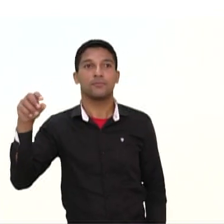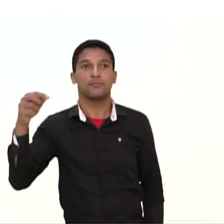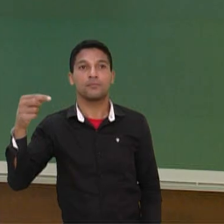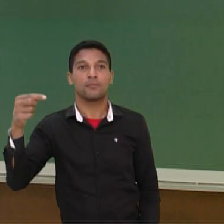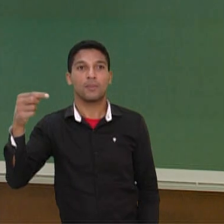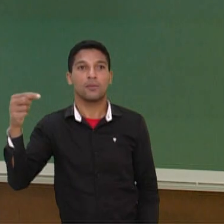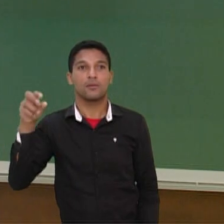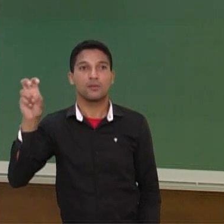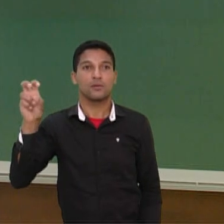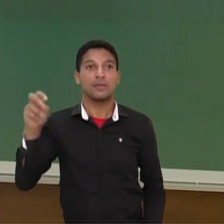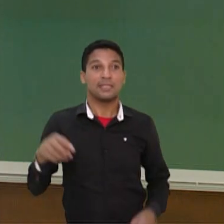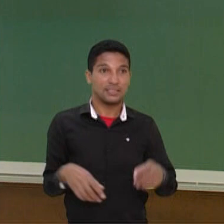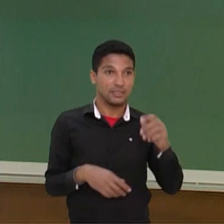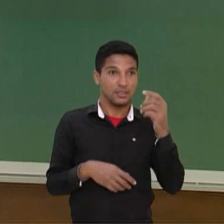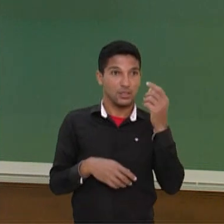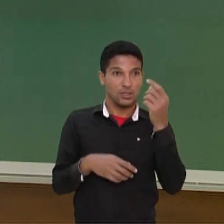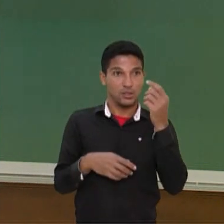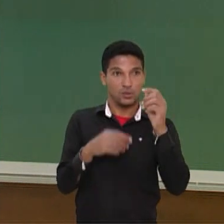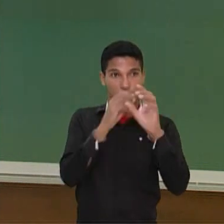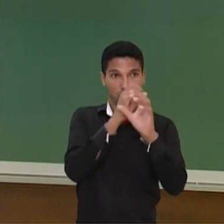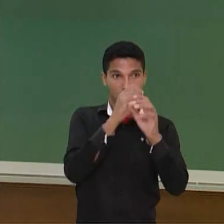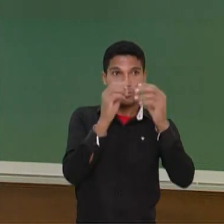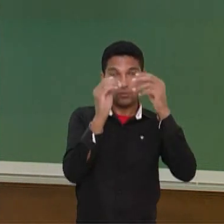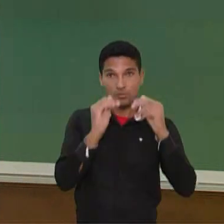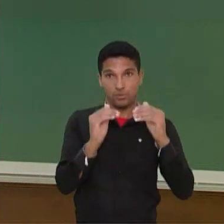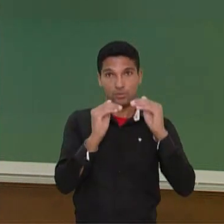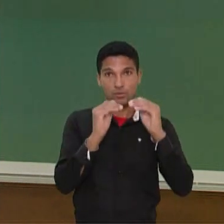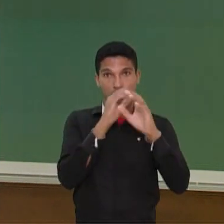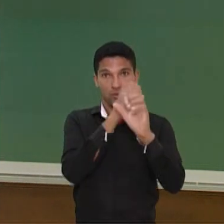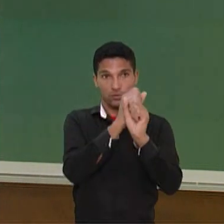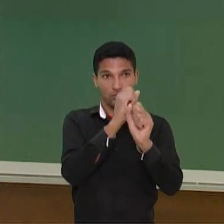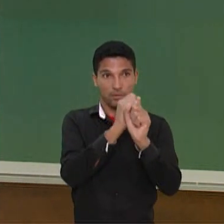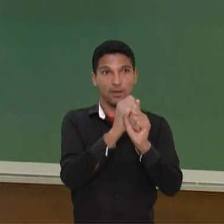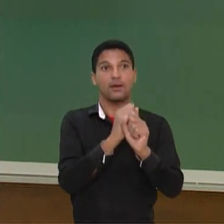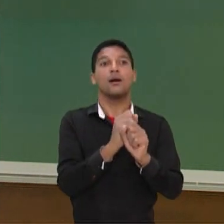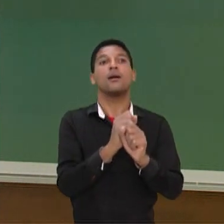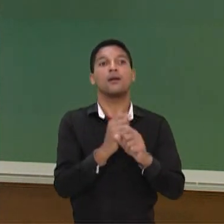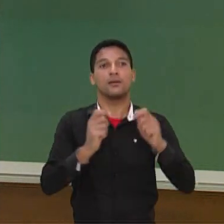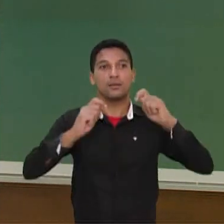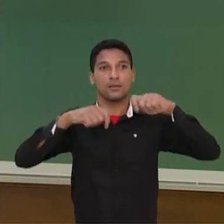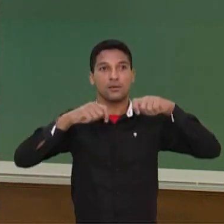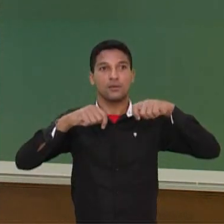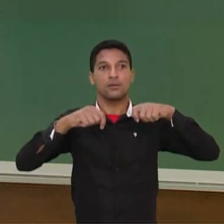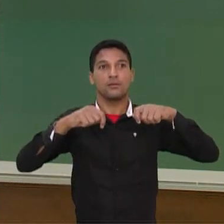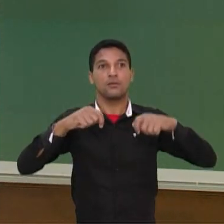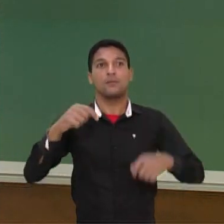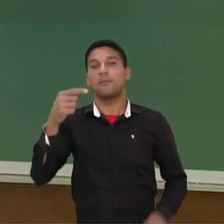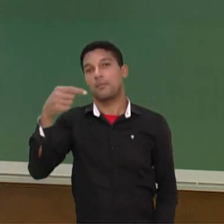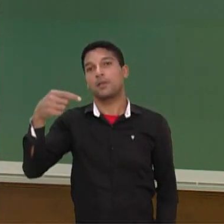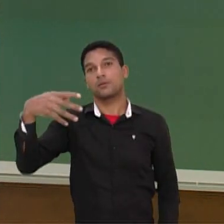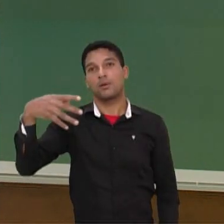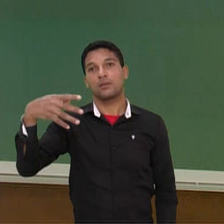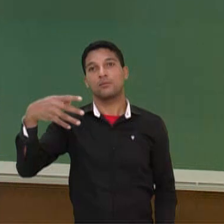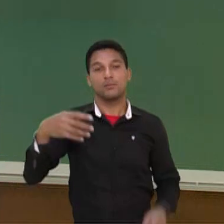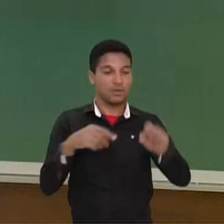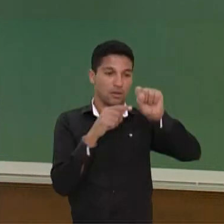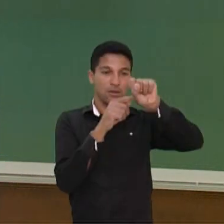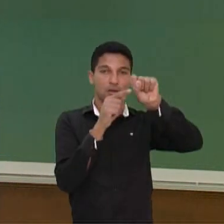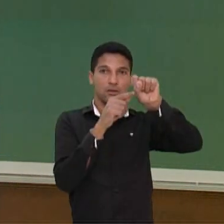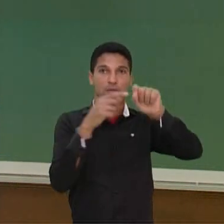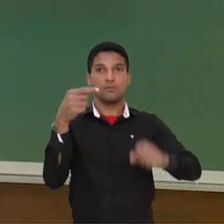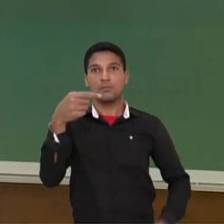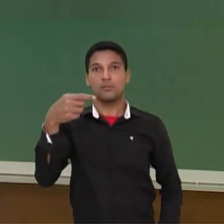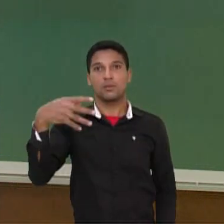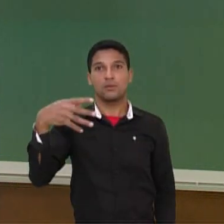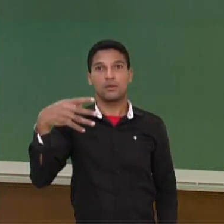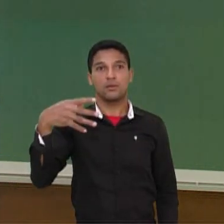Então, certinho. A gente vai desconsiderar o negativo novamente, pelo mesmo motivo do item A, que a gente desconsiderou o valor negativo, porque não dá para